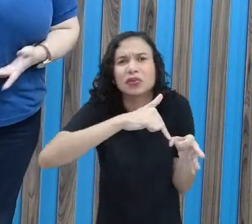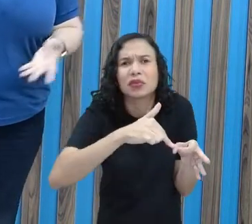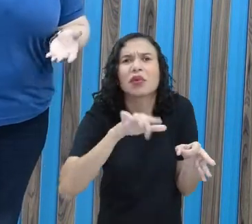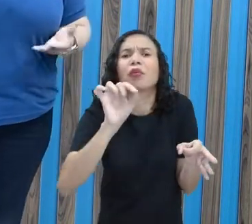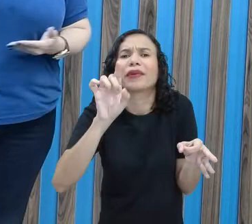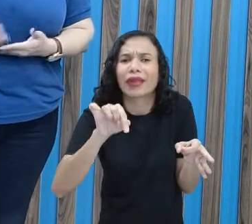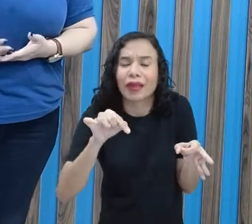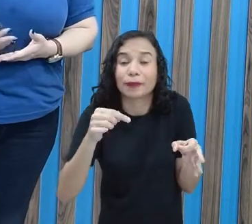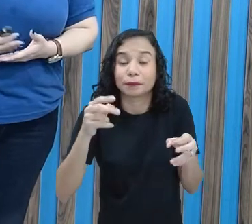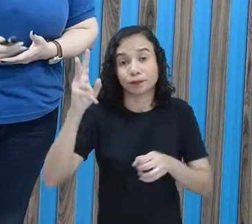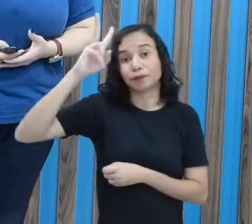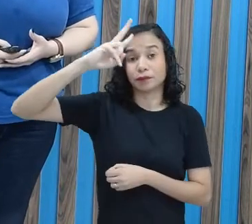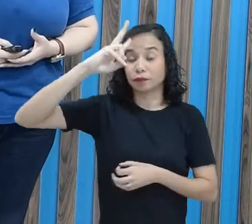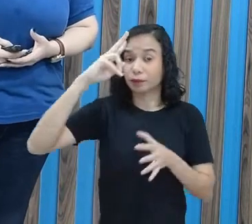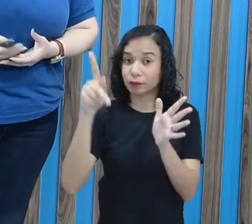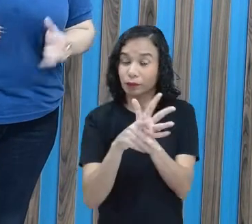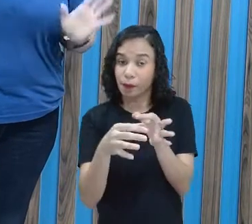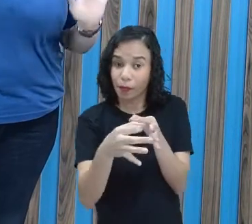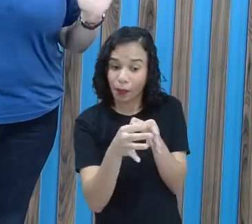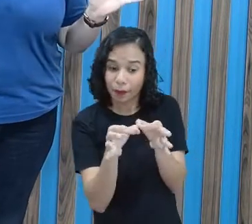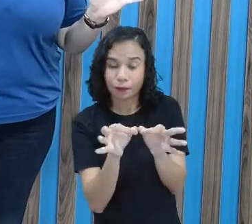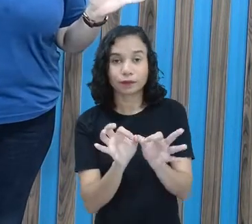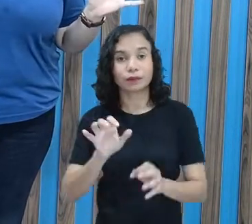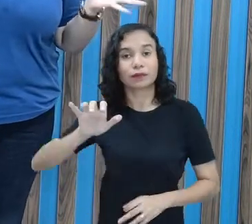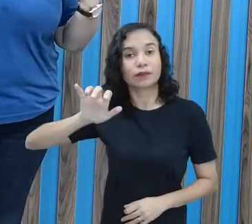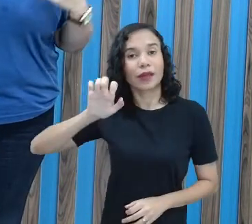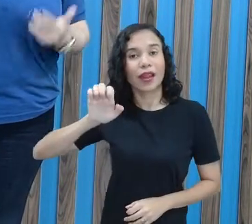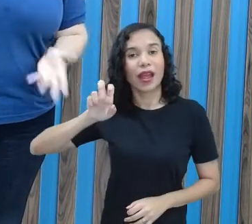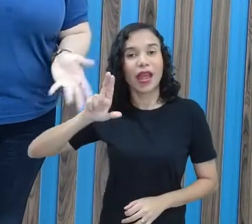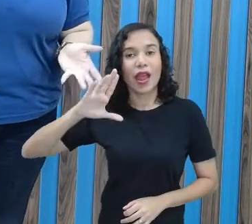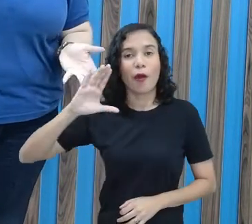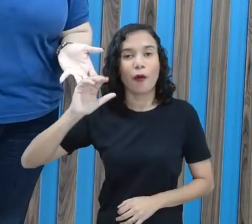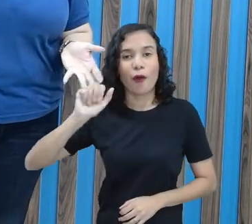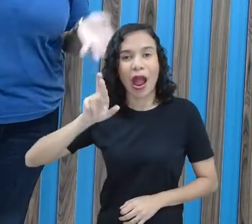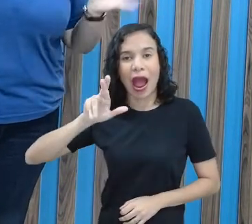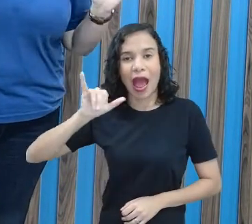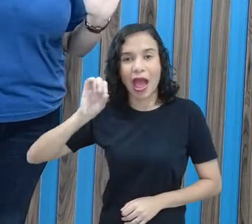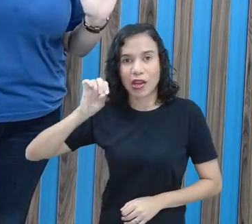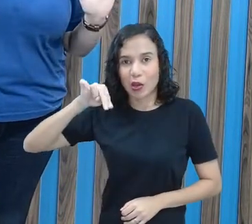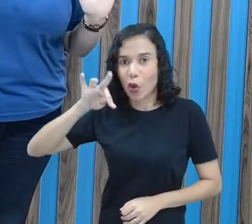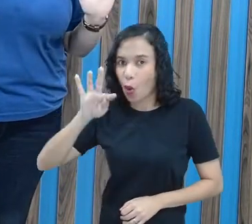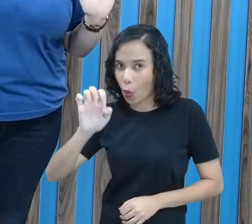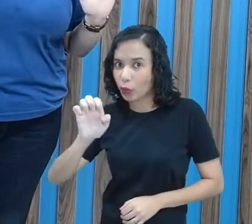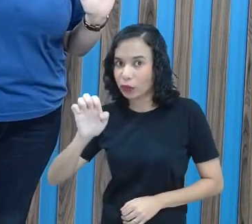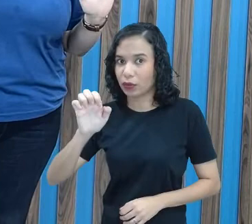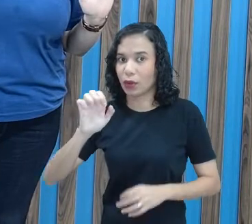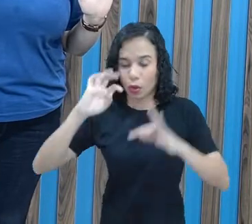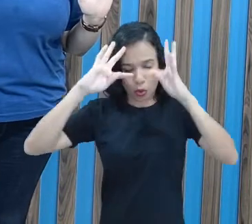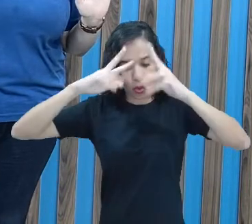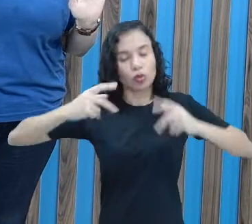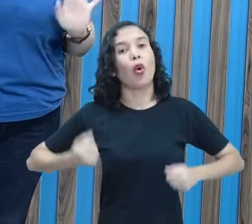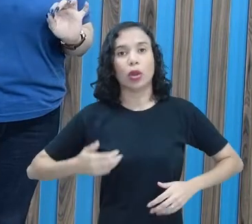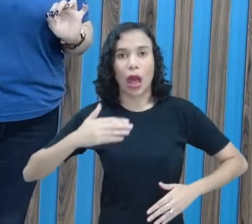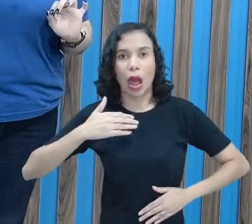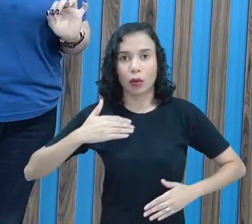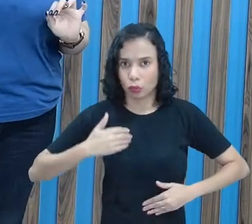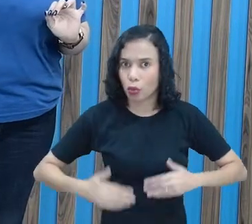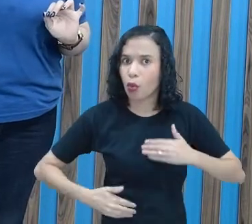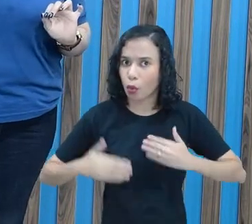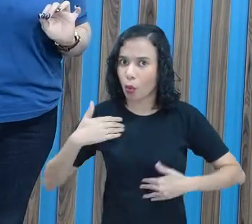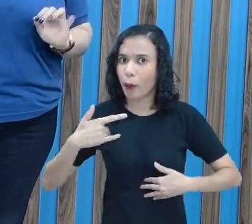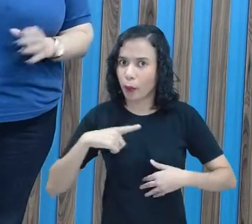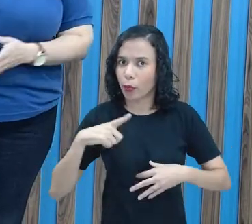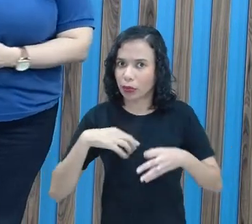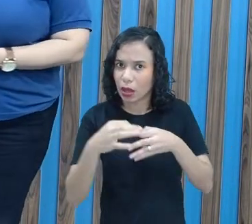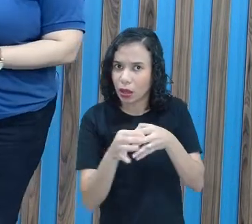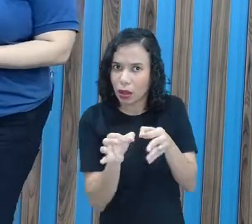lembram que a célula eucarionte, né? Ou seja, todas as células do nosso corpo são células eucariontes, tá certo? Elas têm esse